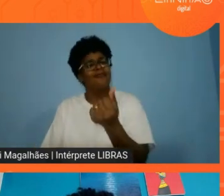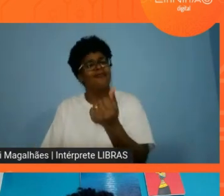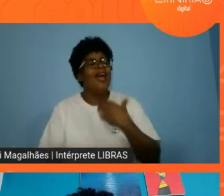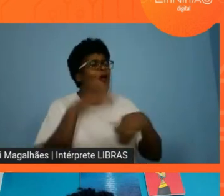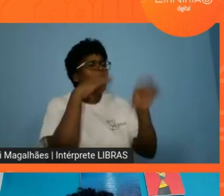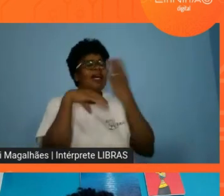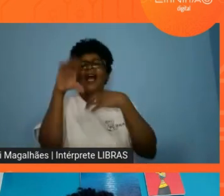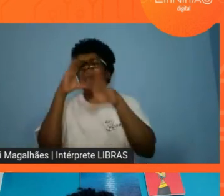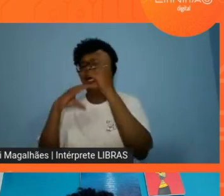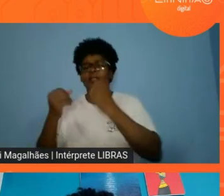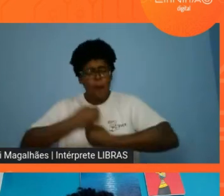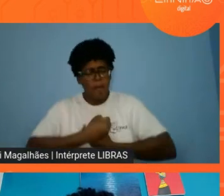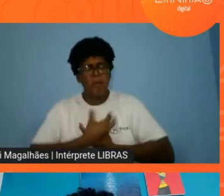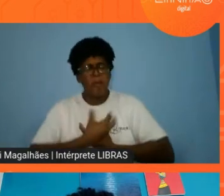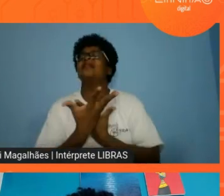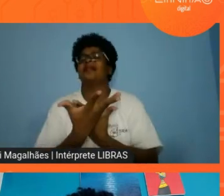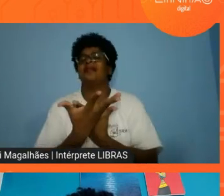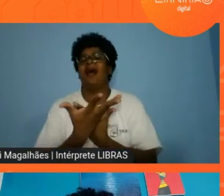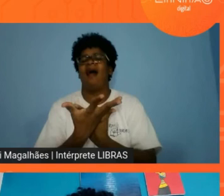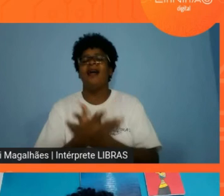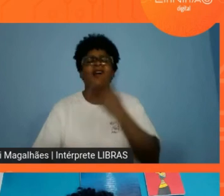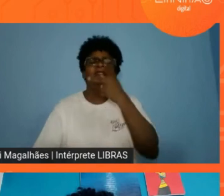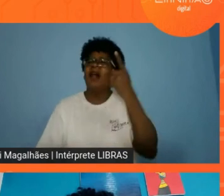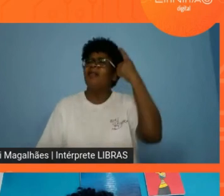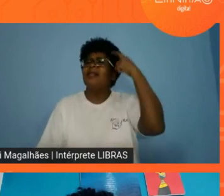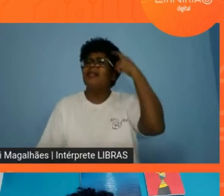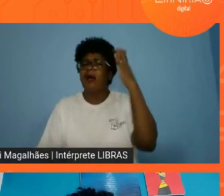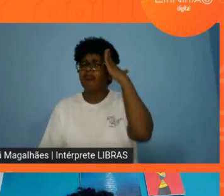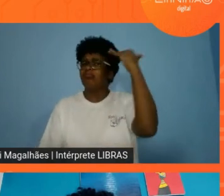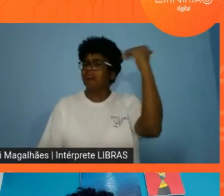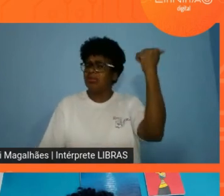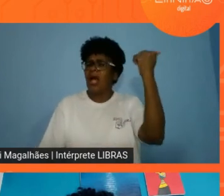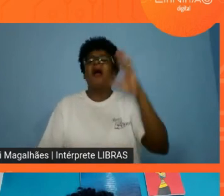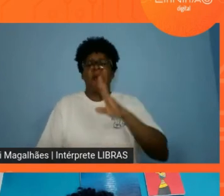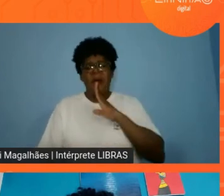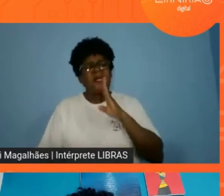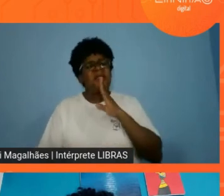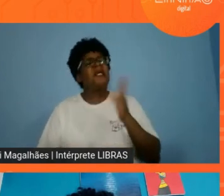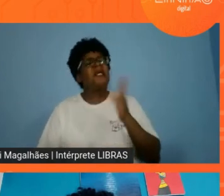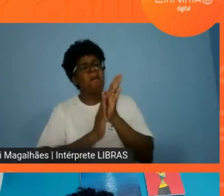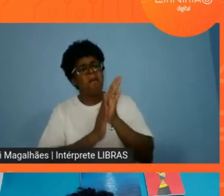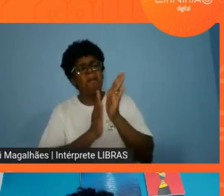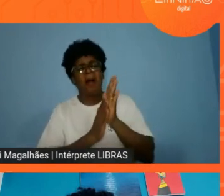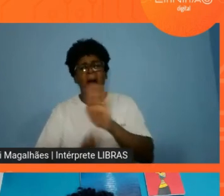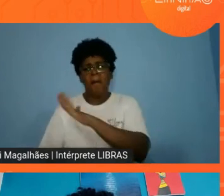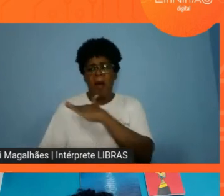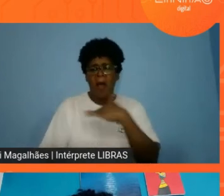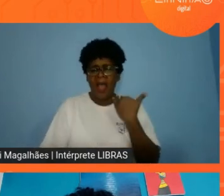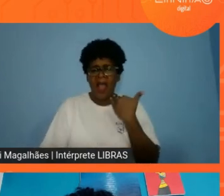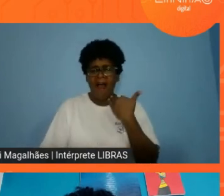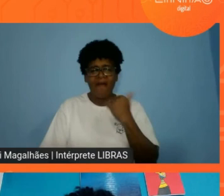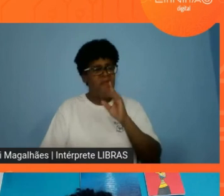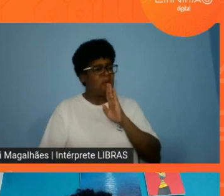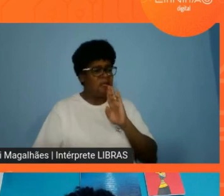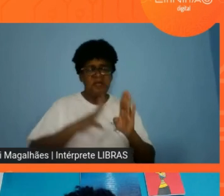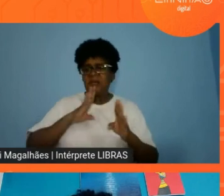quando a gente fala que um artista ele foi reconhecido depois da morte, para ele, aquilo, não,